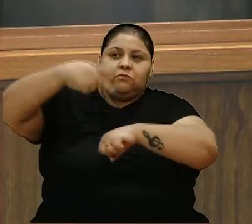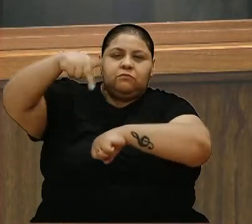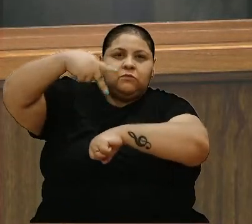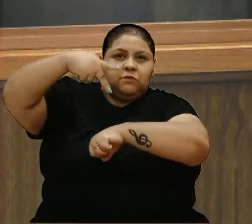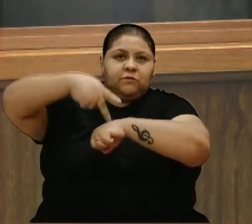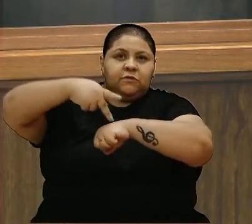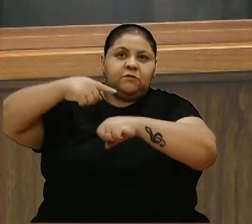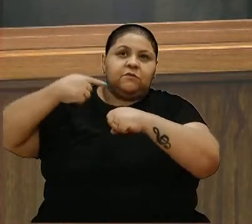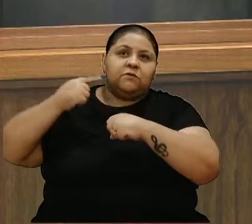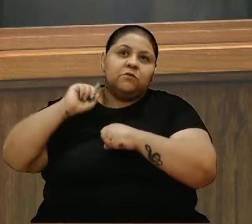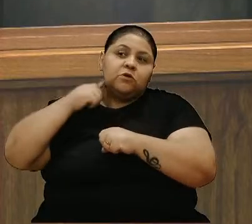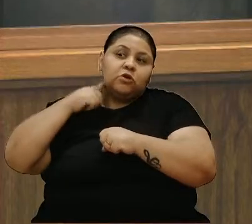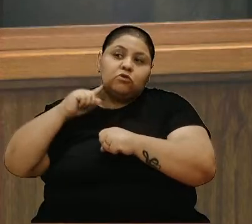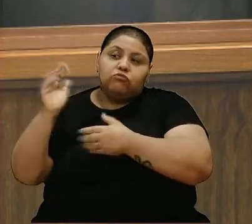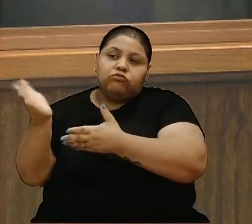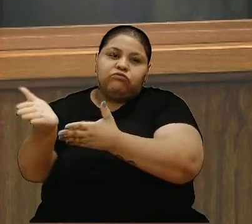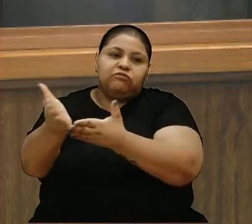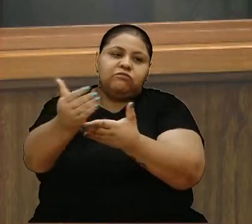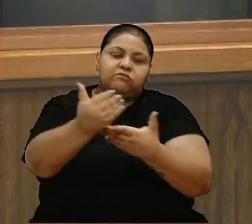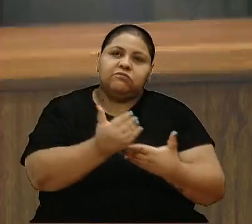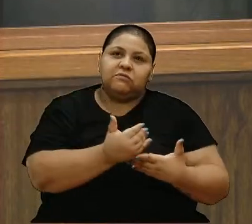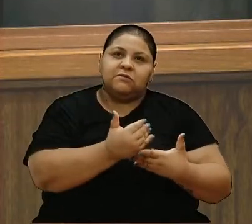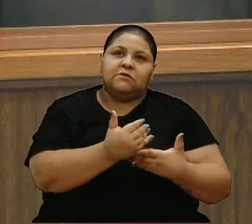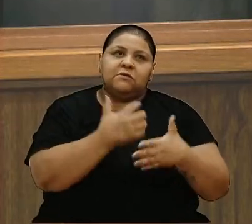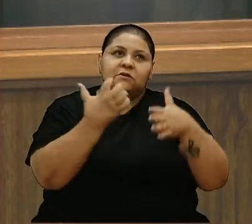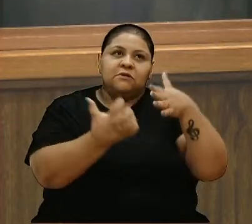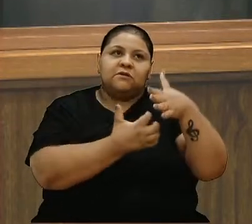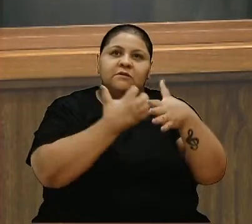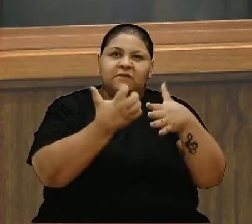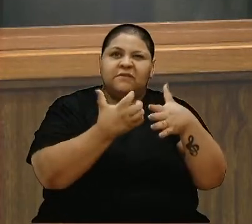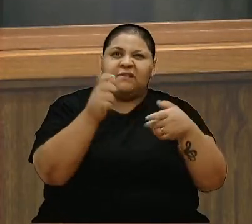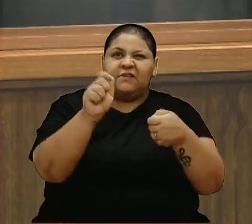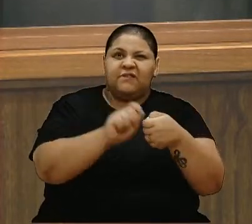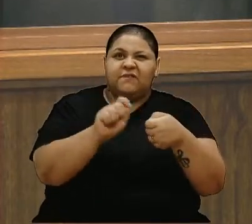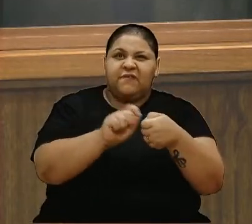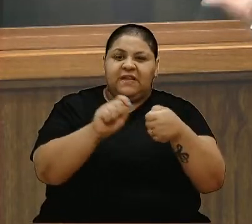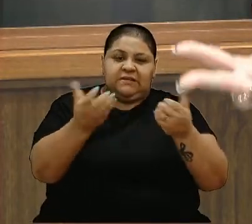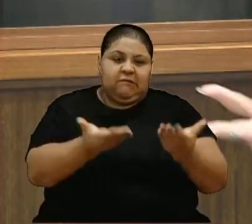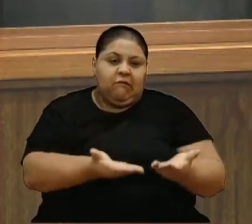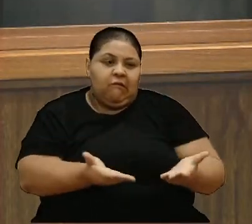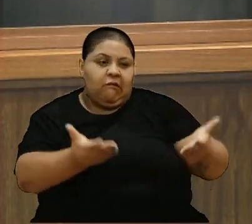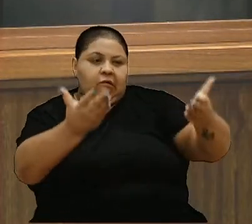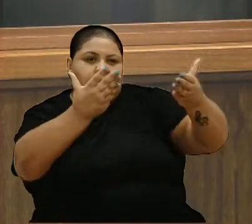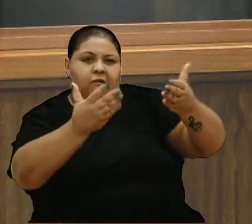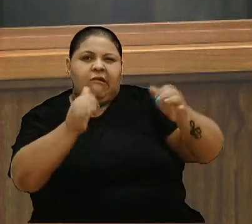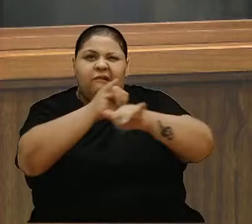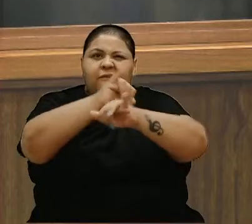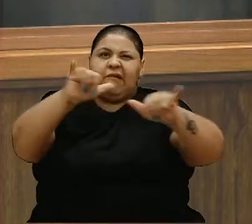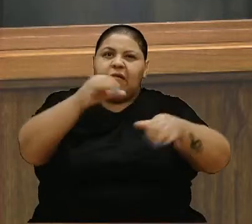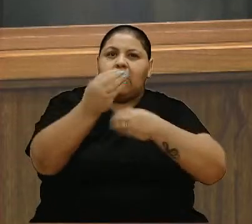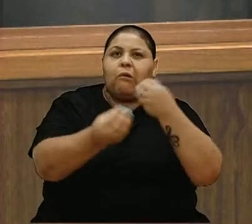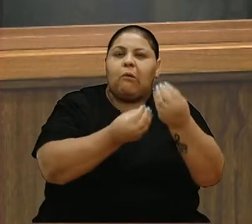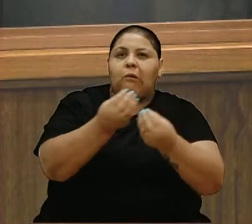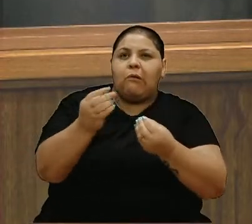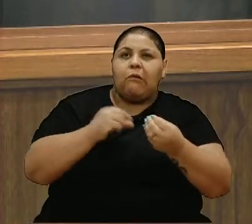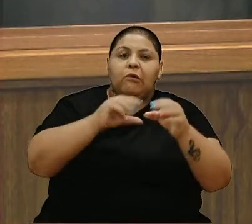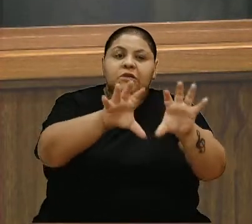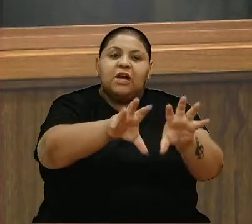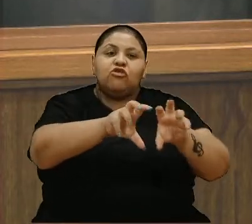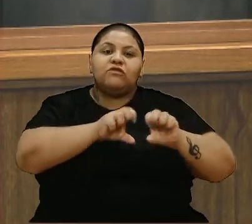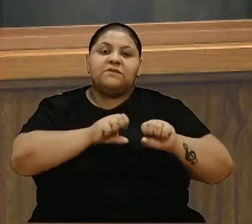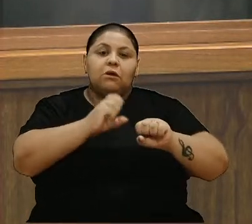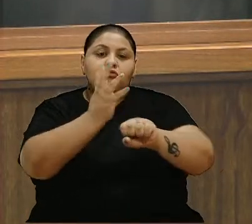que o lixo é coletado as empresas fazem as lixeiras, fazem propaganda, como tinha adoção de canteiros.